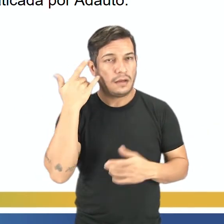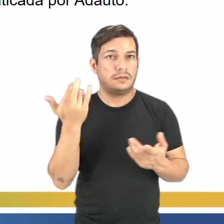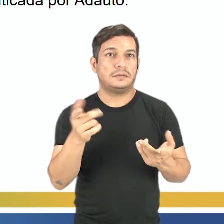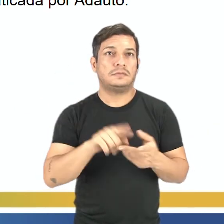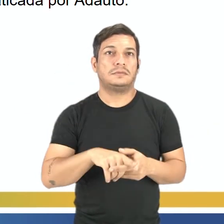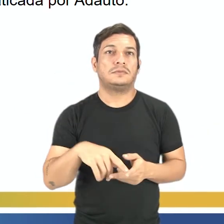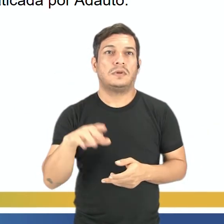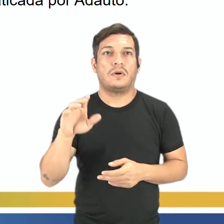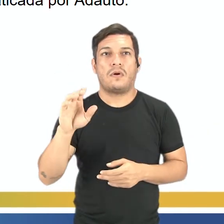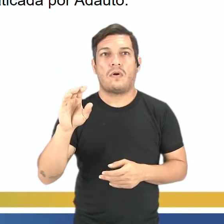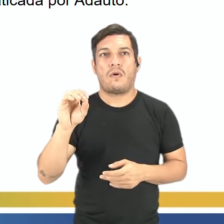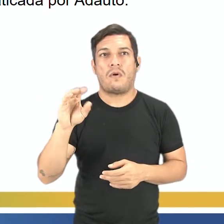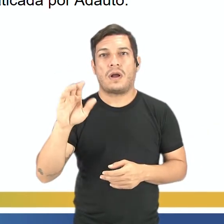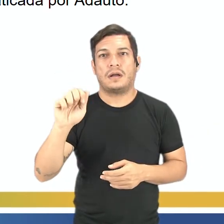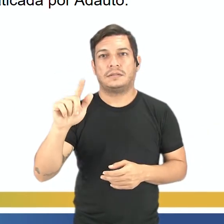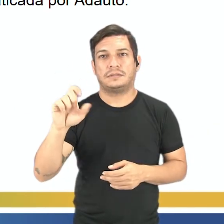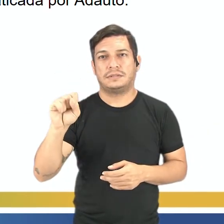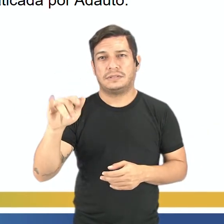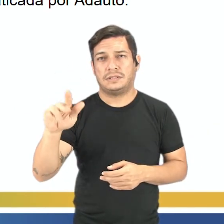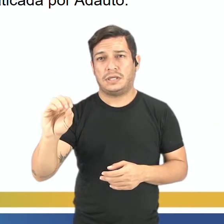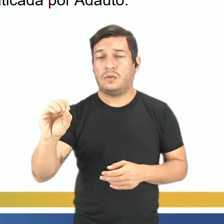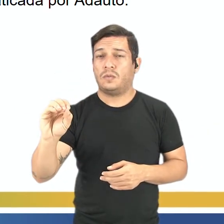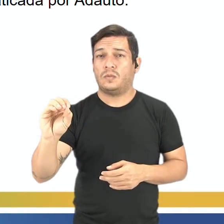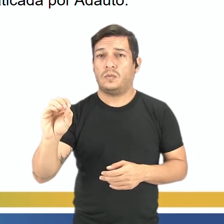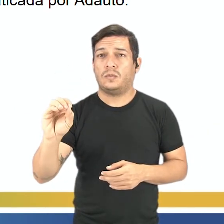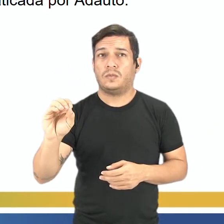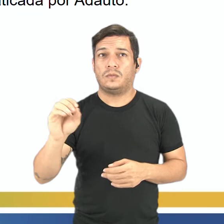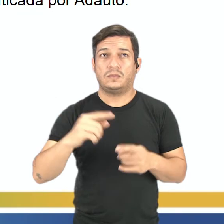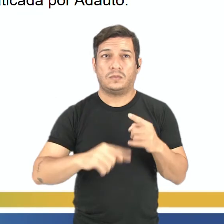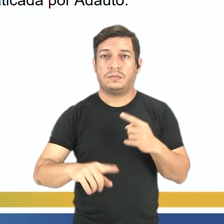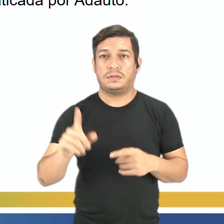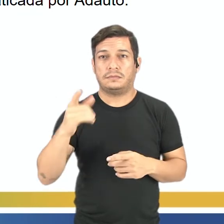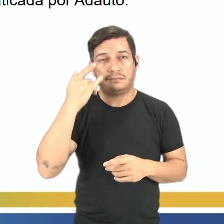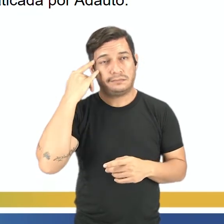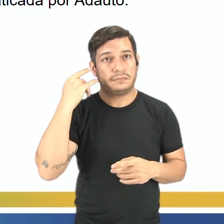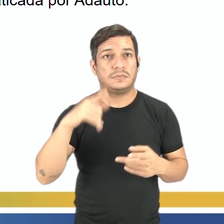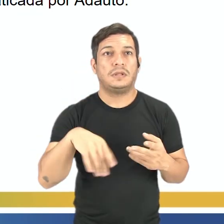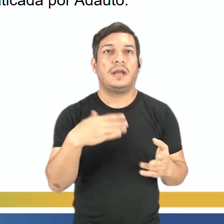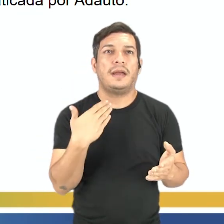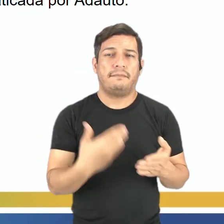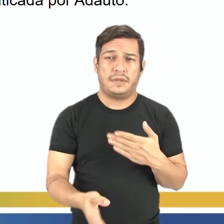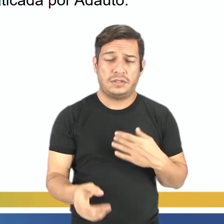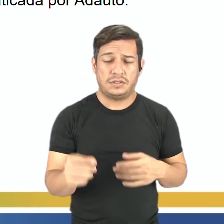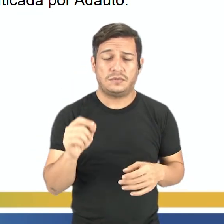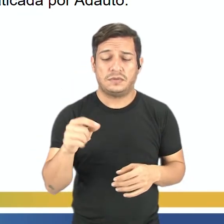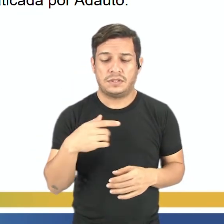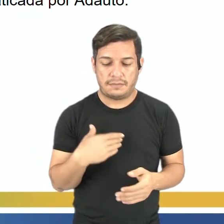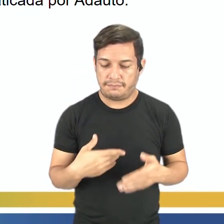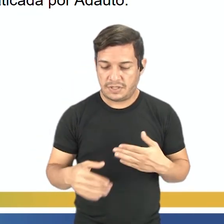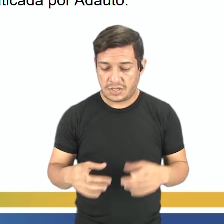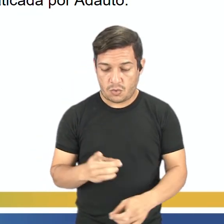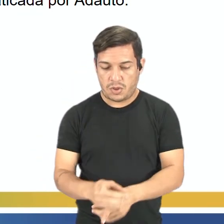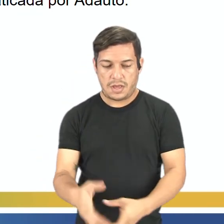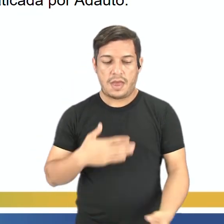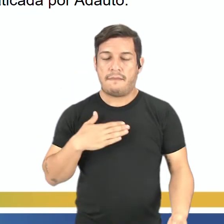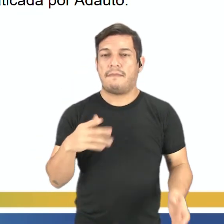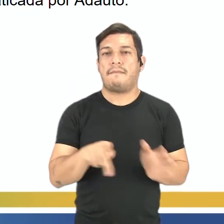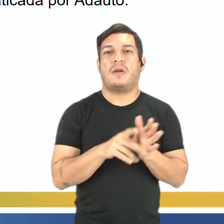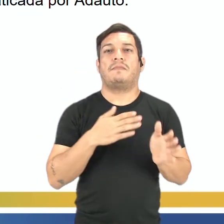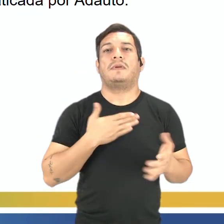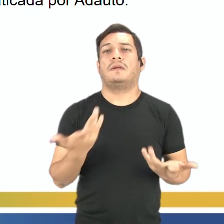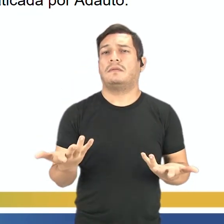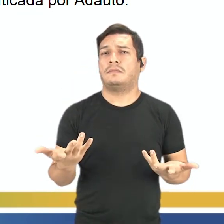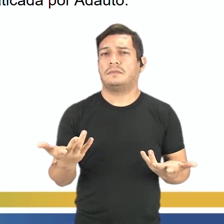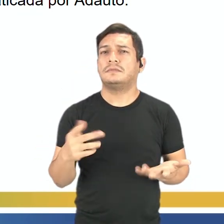tão mentirosa. A ocasião não faz o ladrão. Então, o perdido é do achado. A